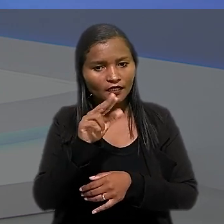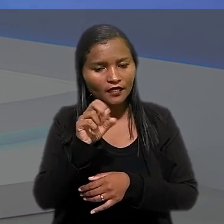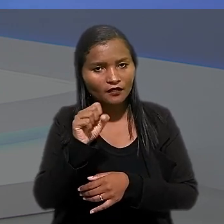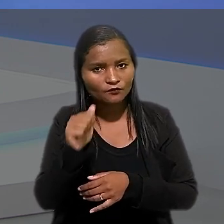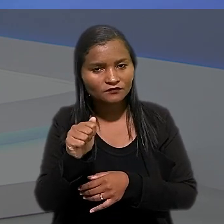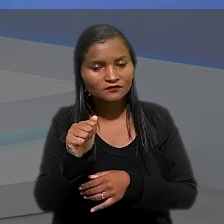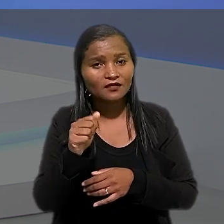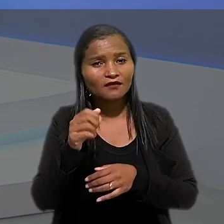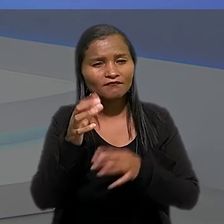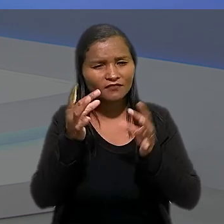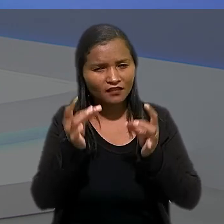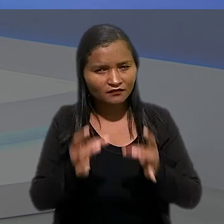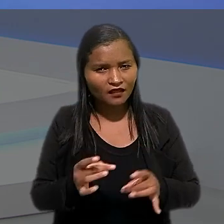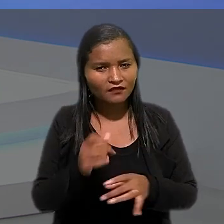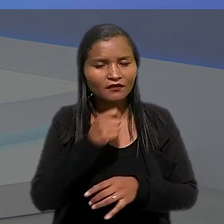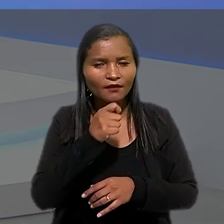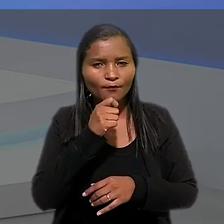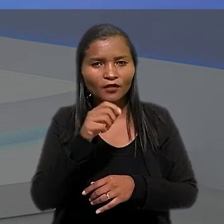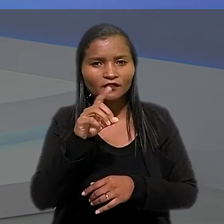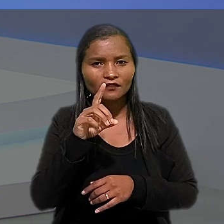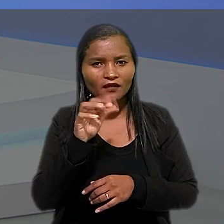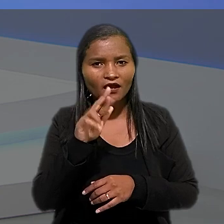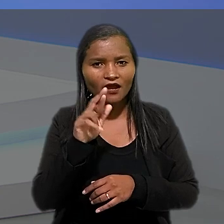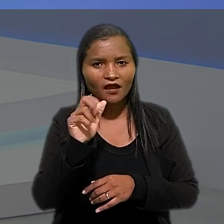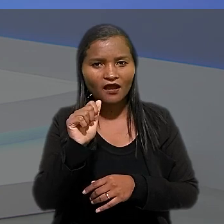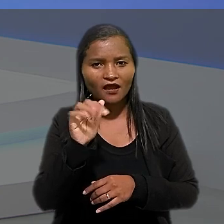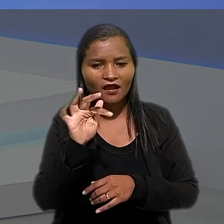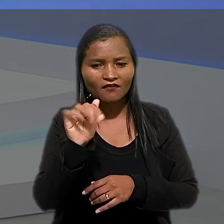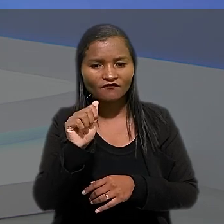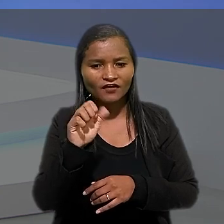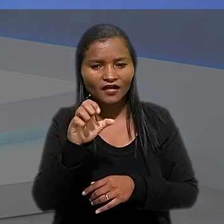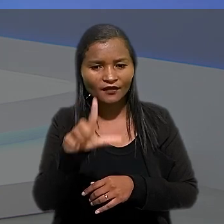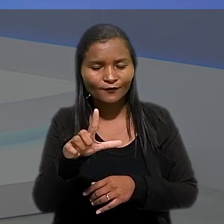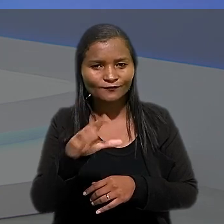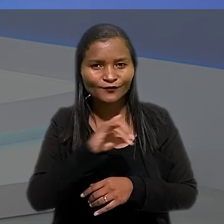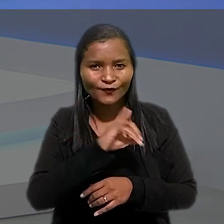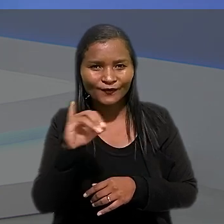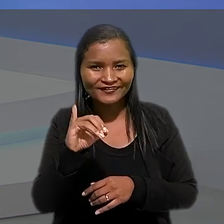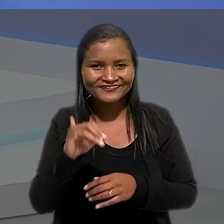sobre esse caso com o repórter Rafael Oliveira. Oi, Rafael.